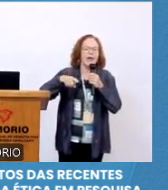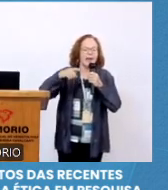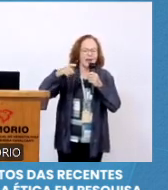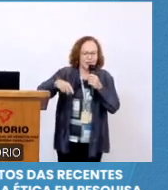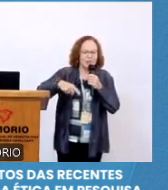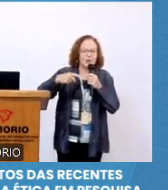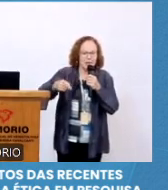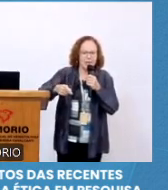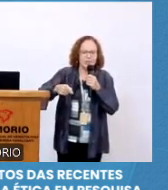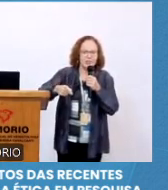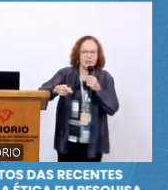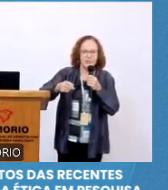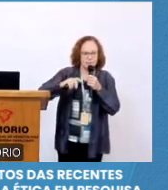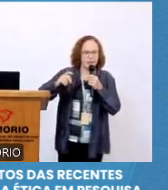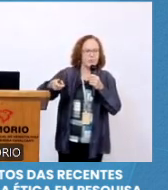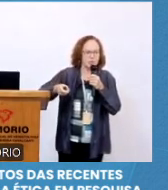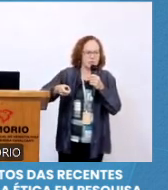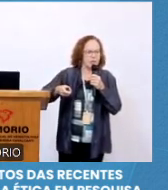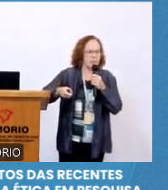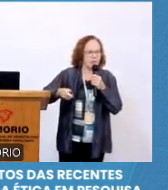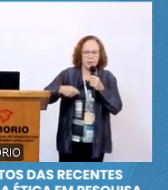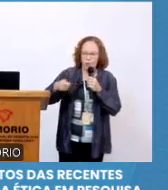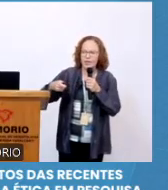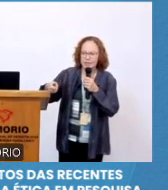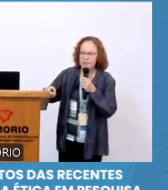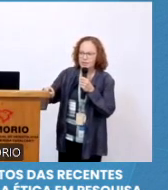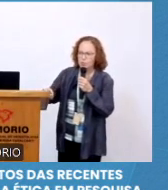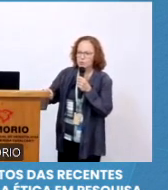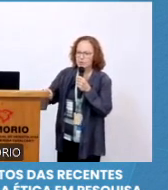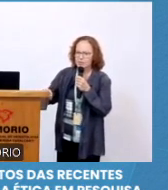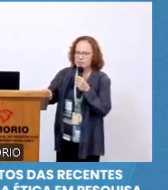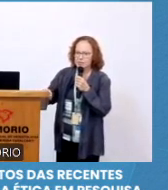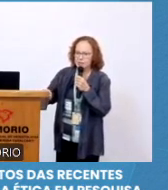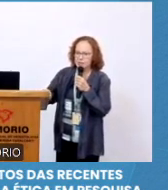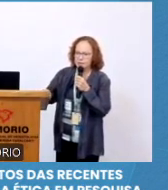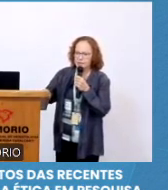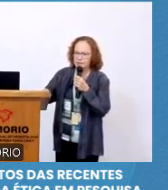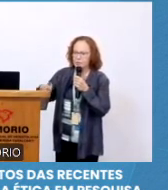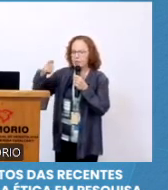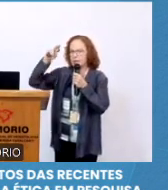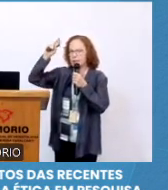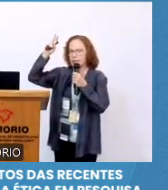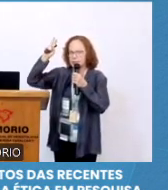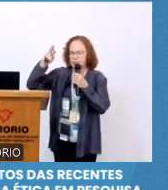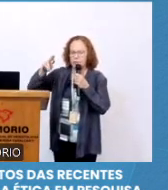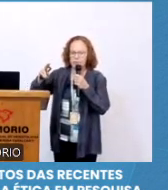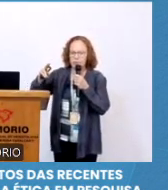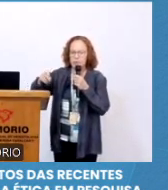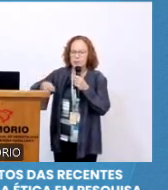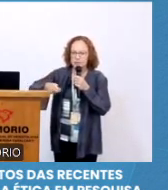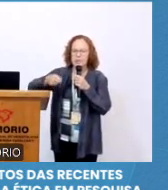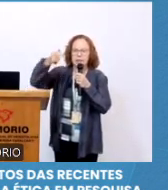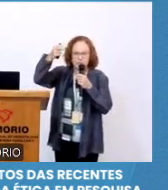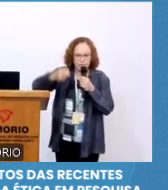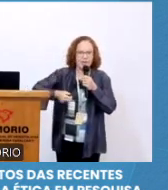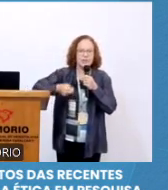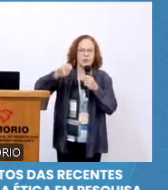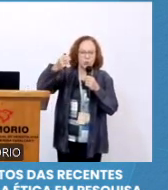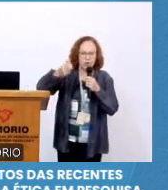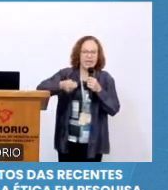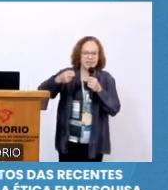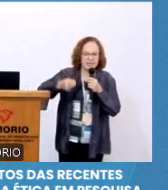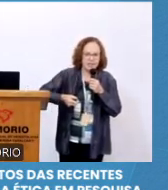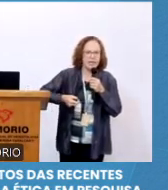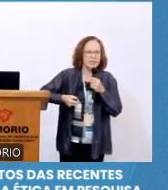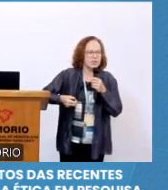responderam. Usualmente, os membros de CEP não conhecem as boas práticas clínicas. Tem uma ideia, tá, uma noção, mas de fato